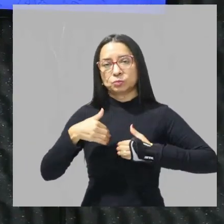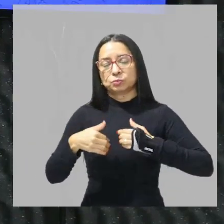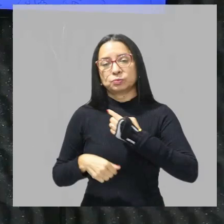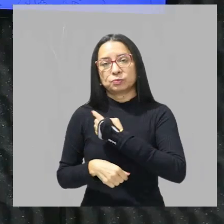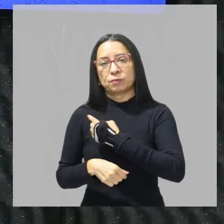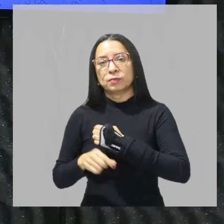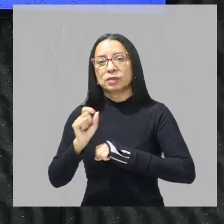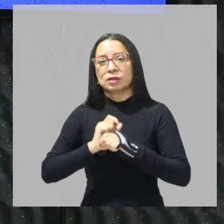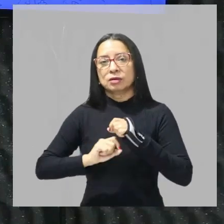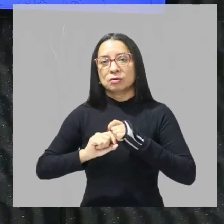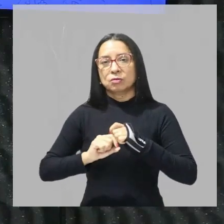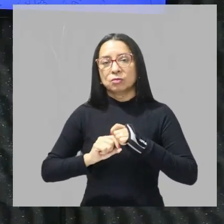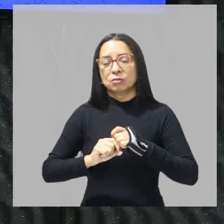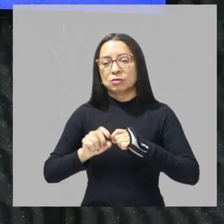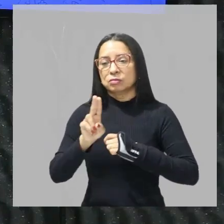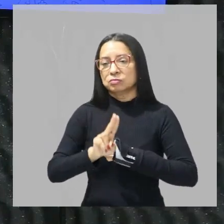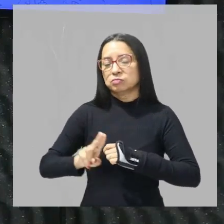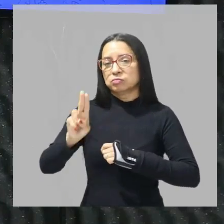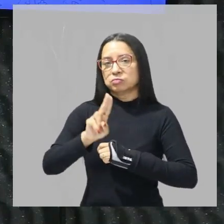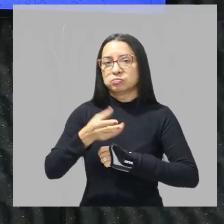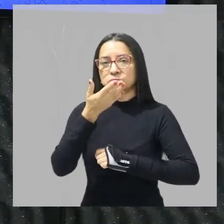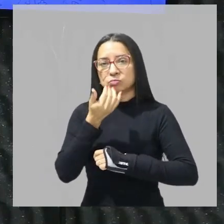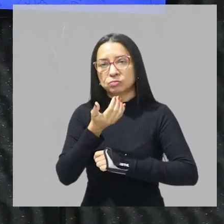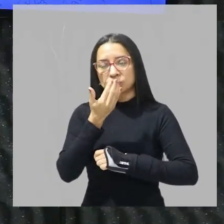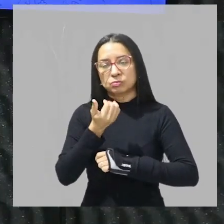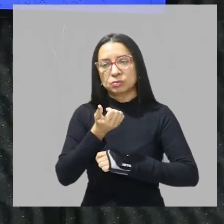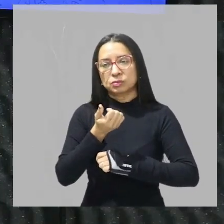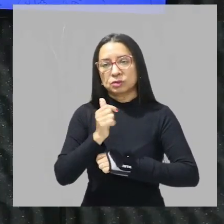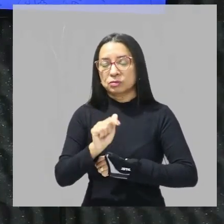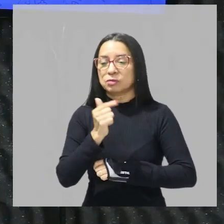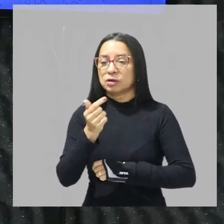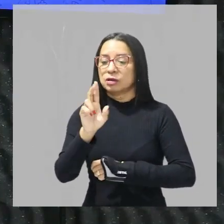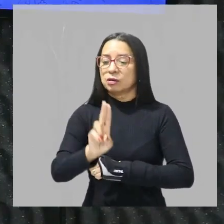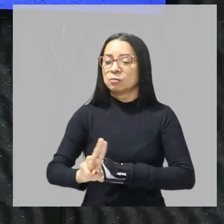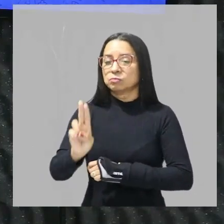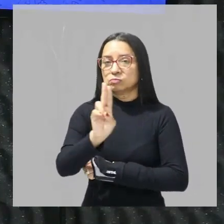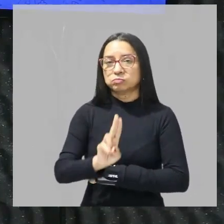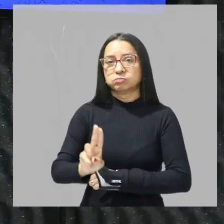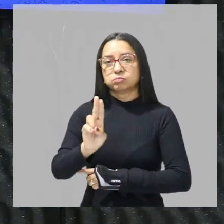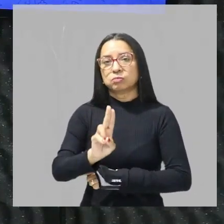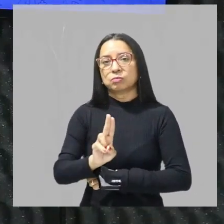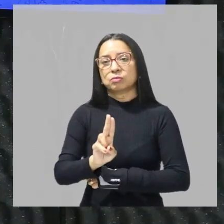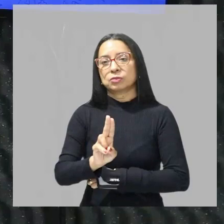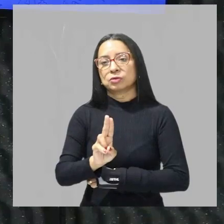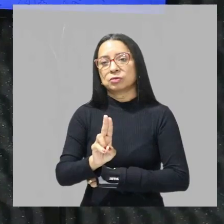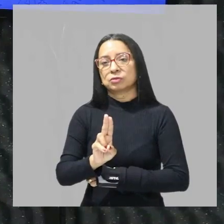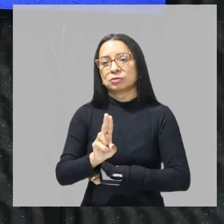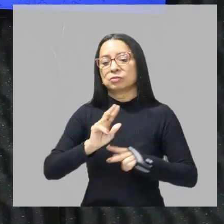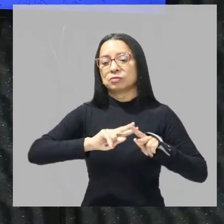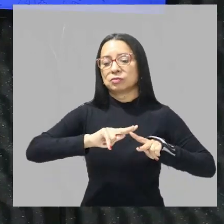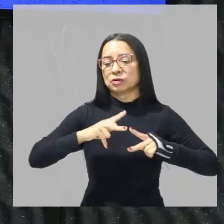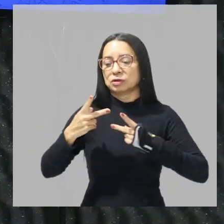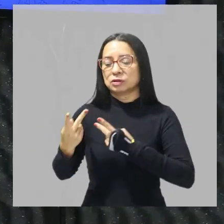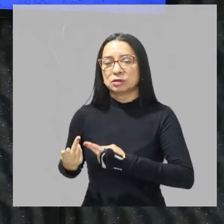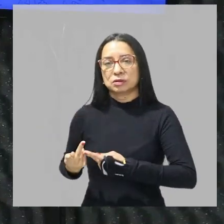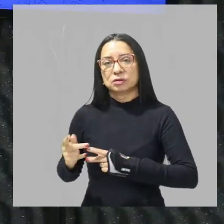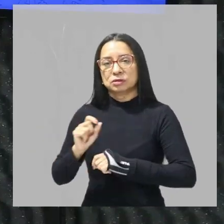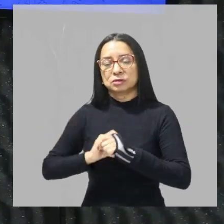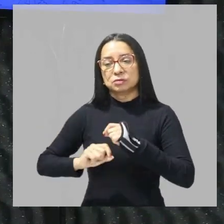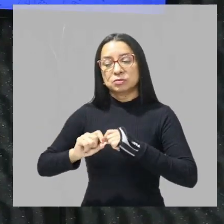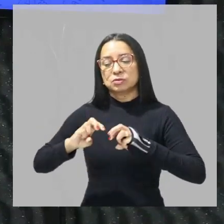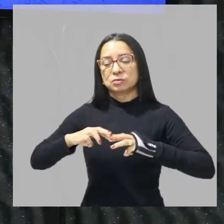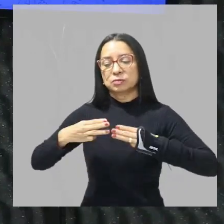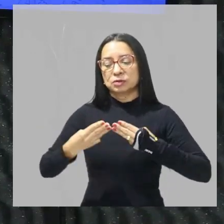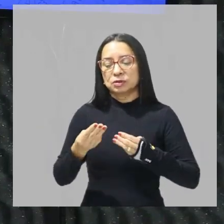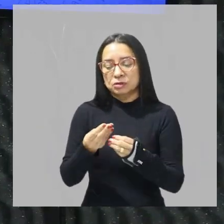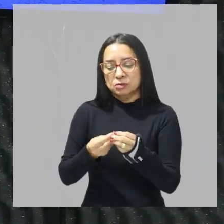produtor, que quando ele servir de alimento para o consumidor, ele vai transmitir essa matéria orgânica.